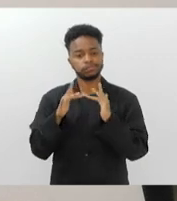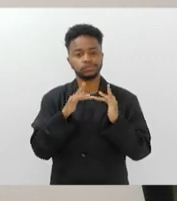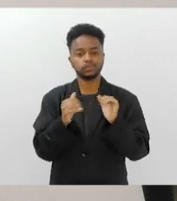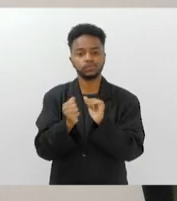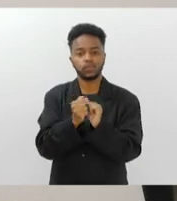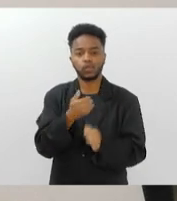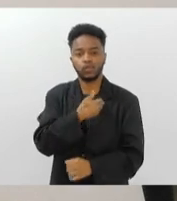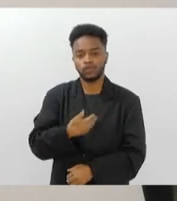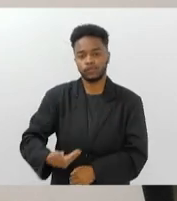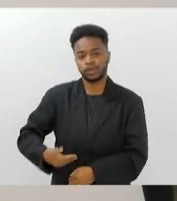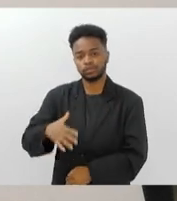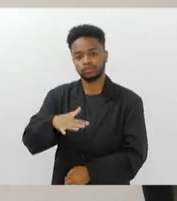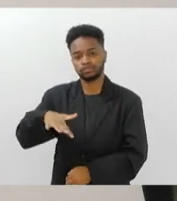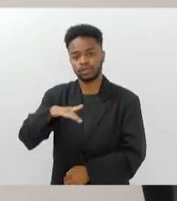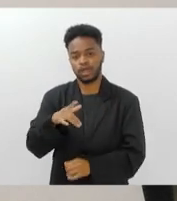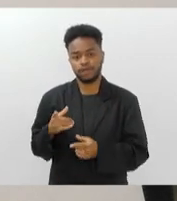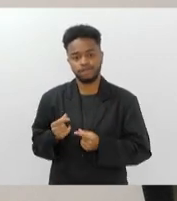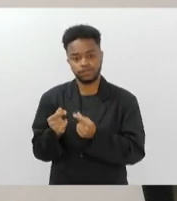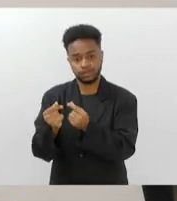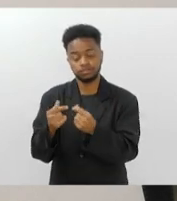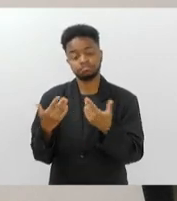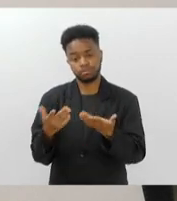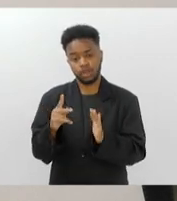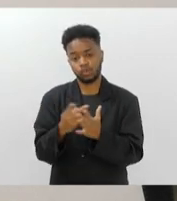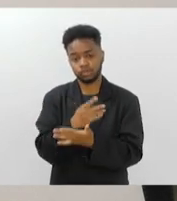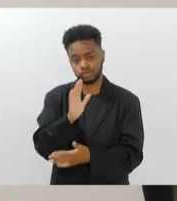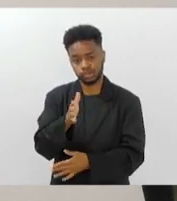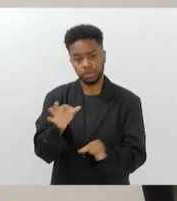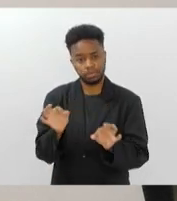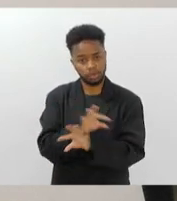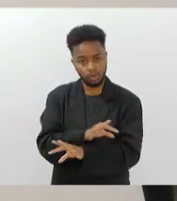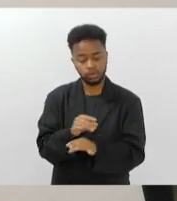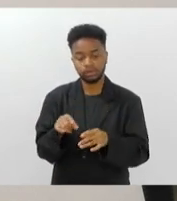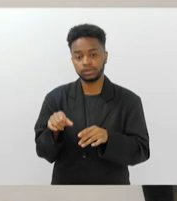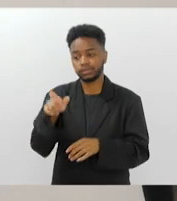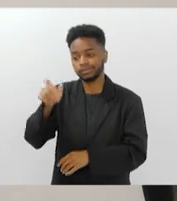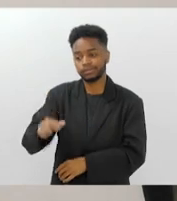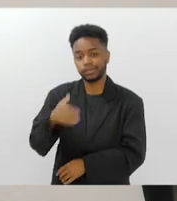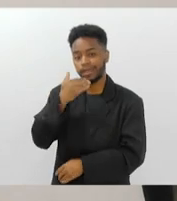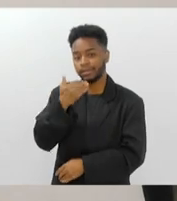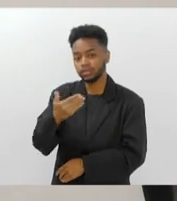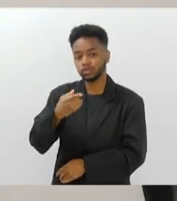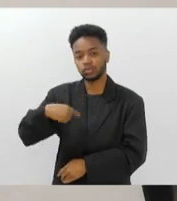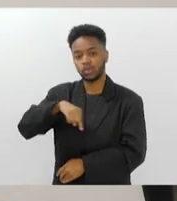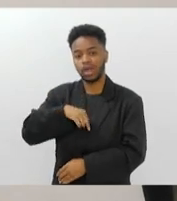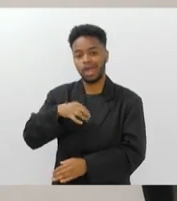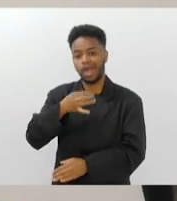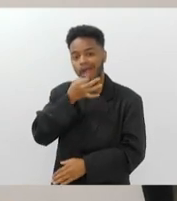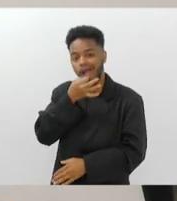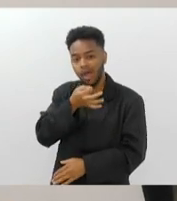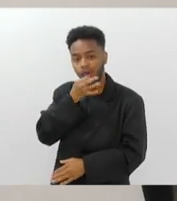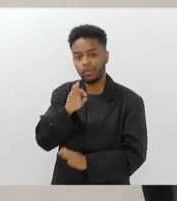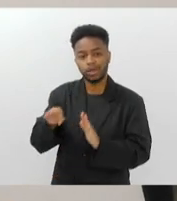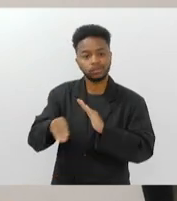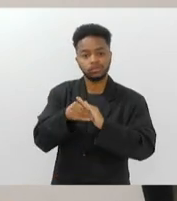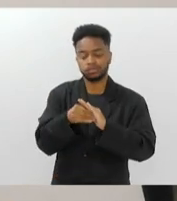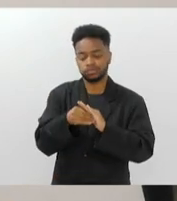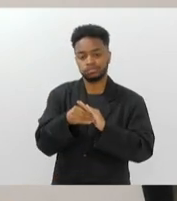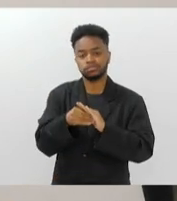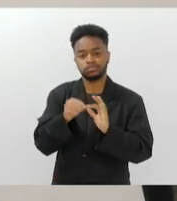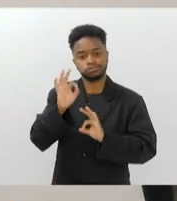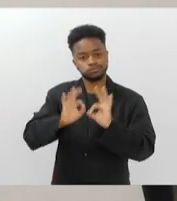governo na parte financeira isso foi feito né A D Raquel solicitou que a gente fizesse toda a argumentação e esse argumento foi eh